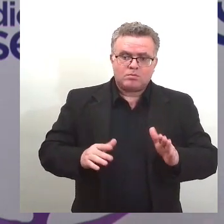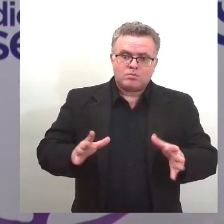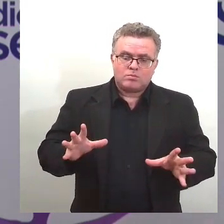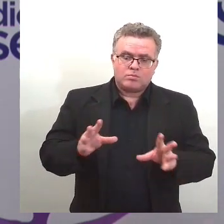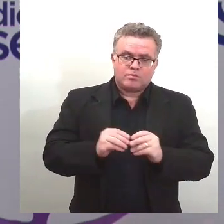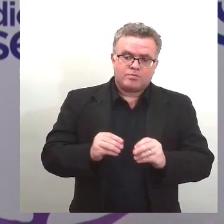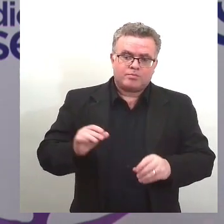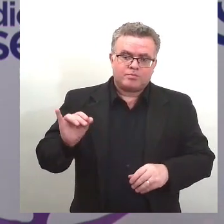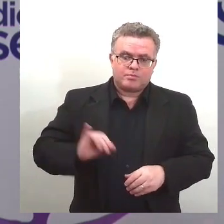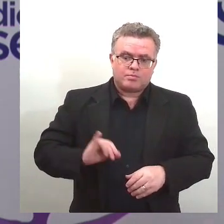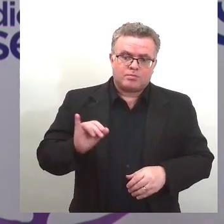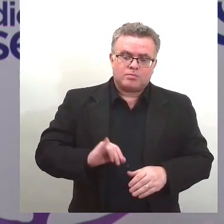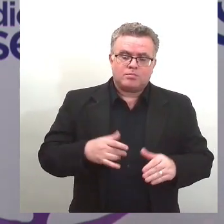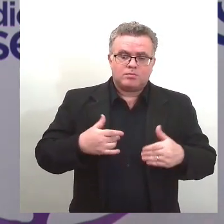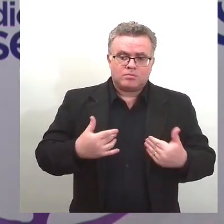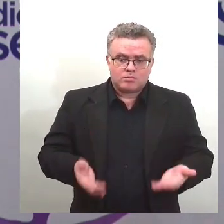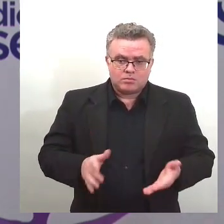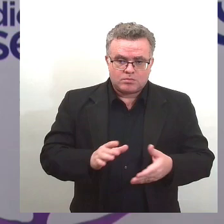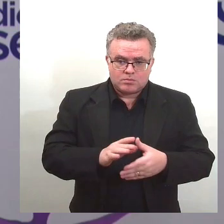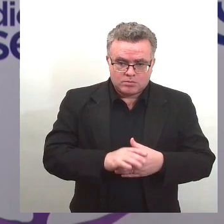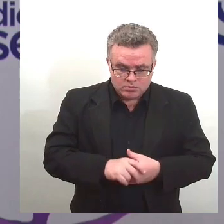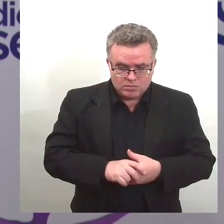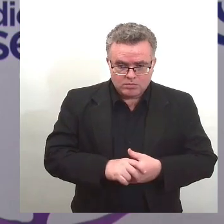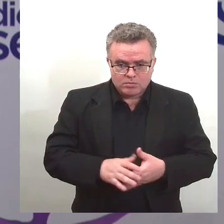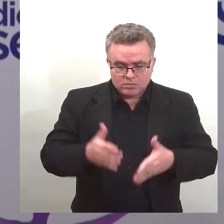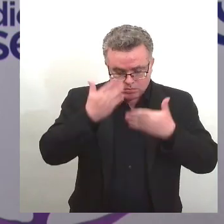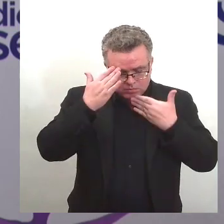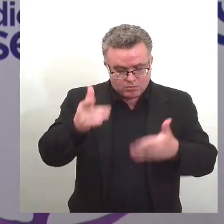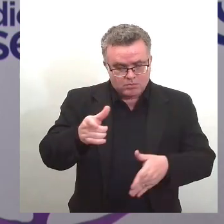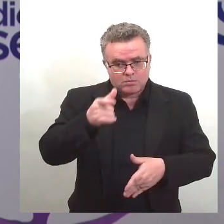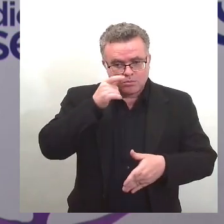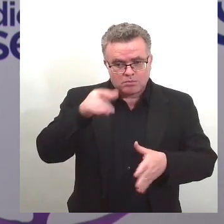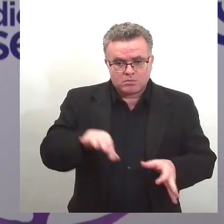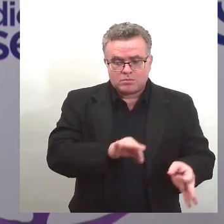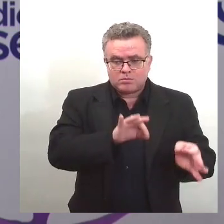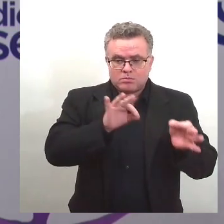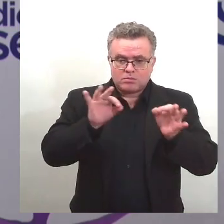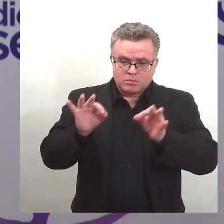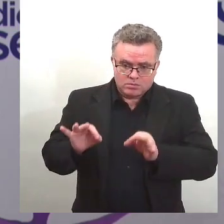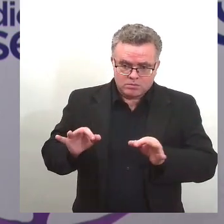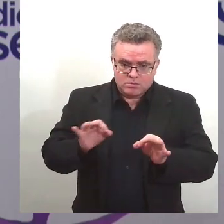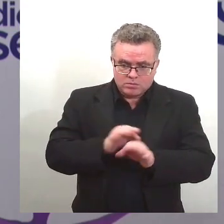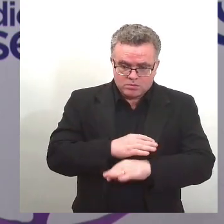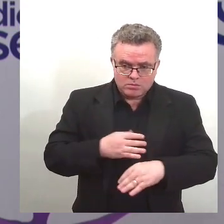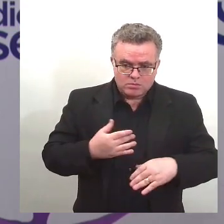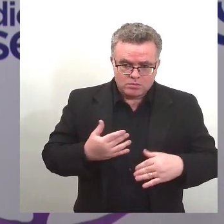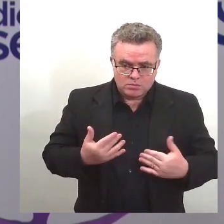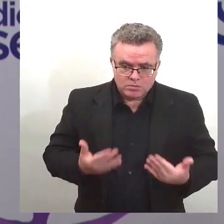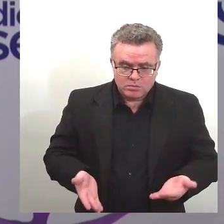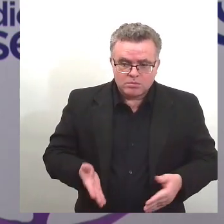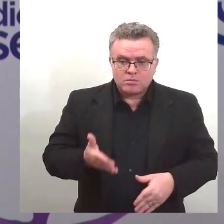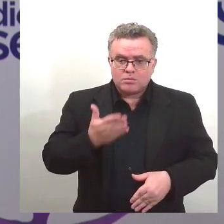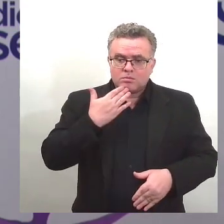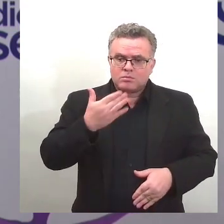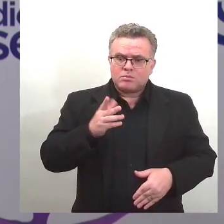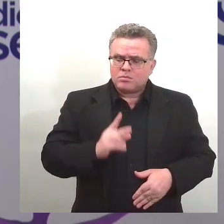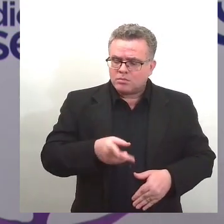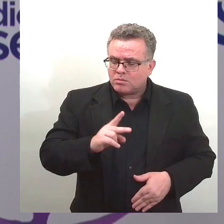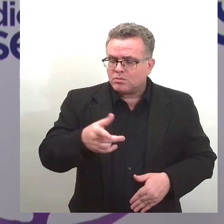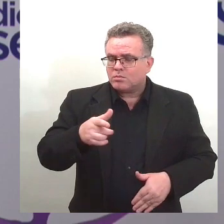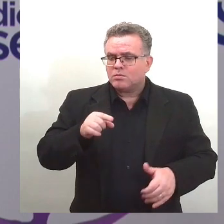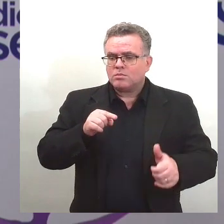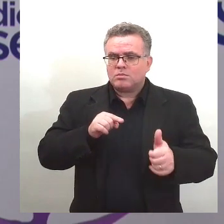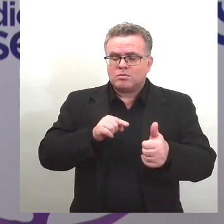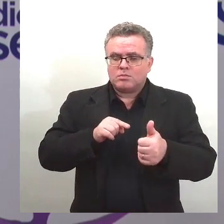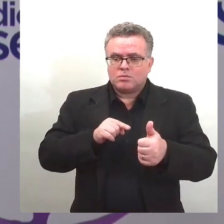do Plenário. Agradecendo a sua participação, a sua presença e pedindo a você que nos acompanhe pelas redes